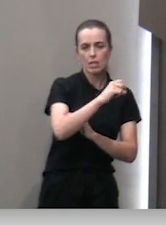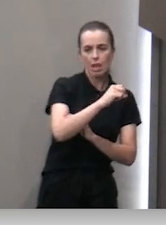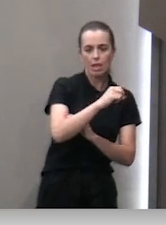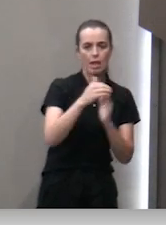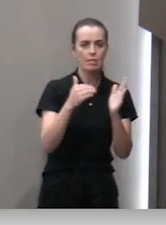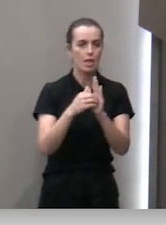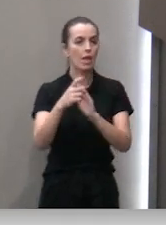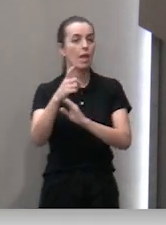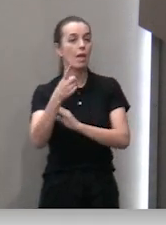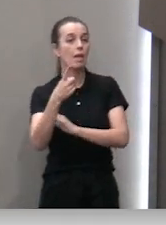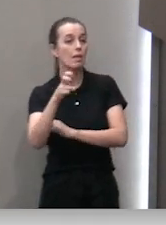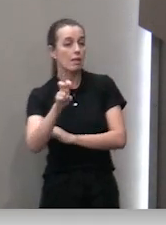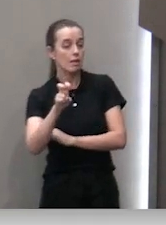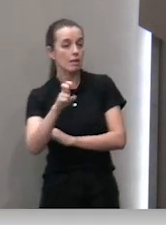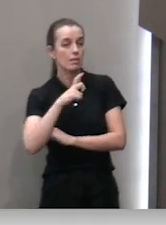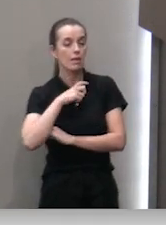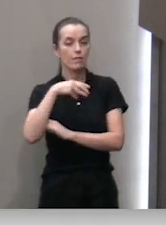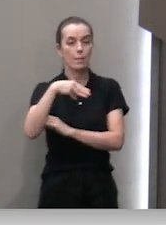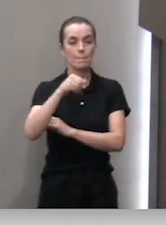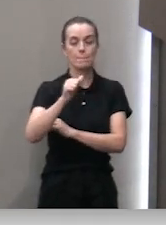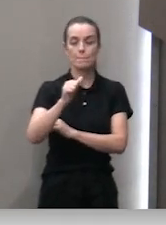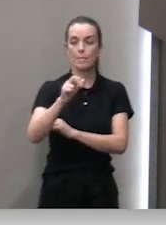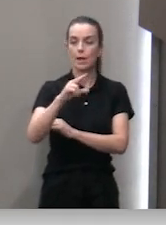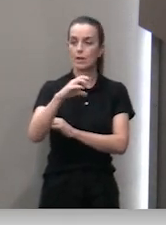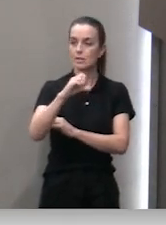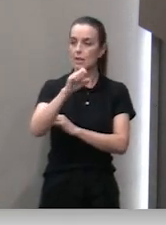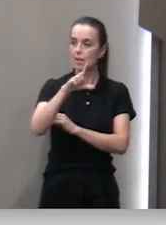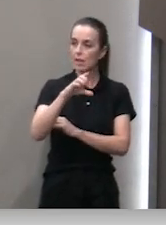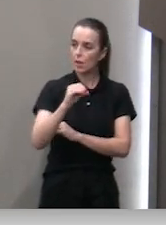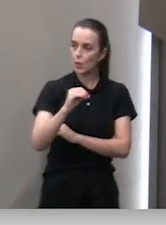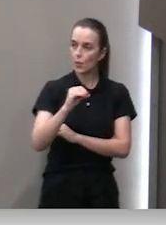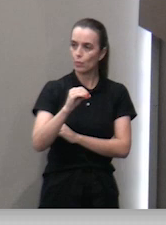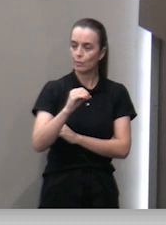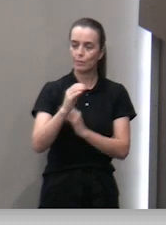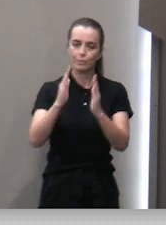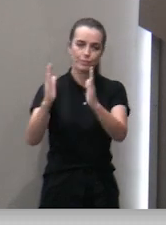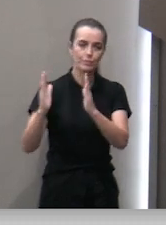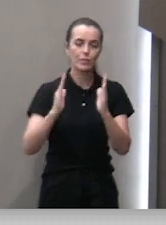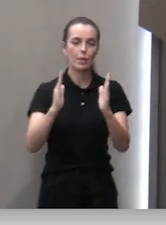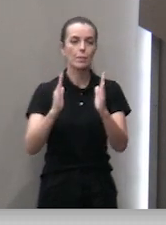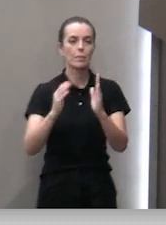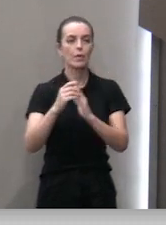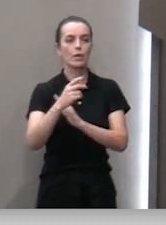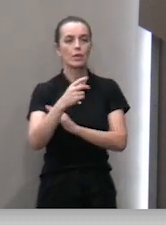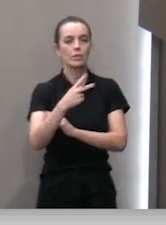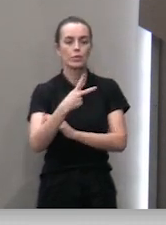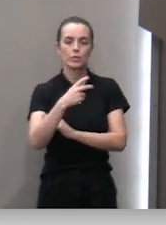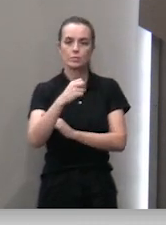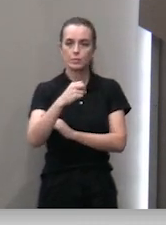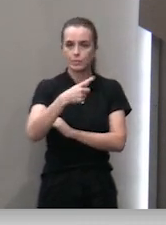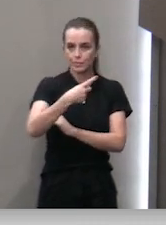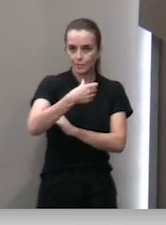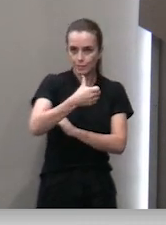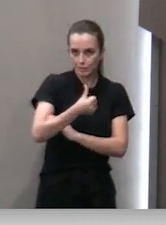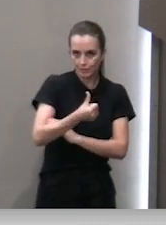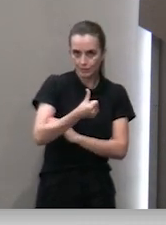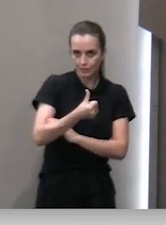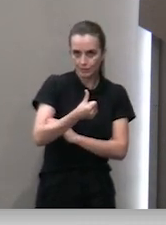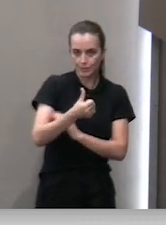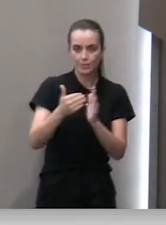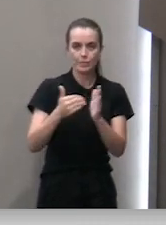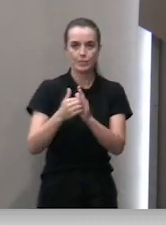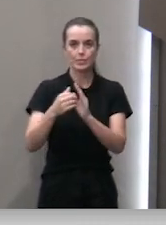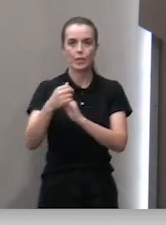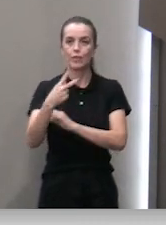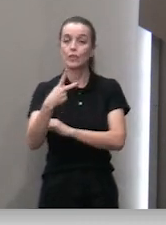Marcelo Domingos Eblin. De 2016 até 2021, nós tivemos na direção Everson da Luz Lopes,